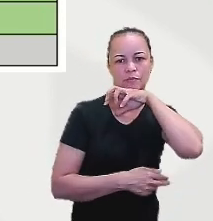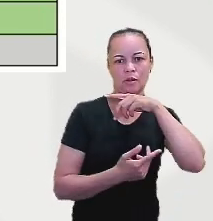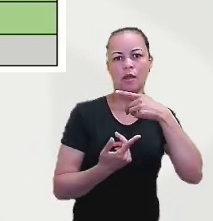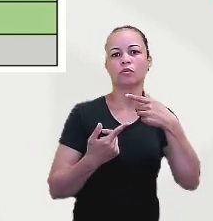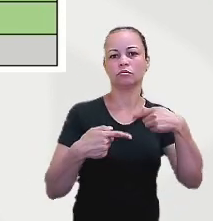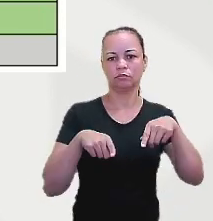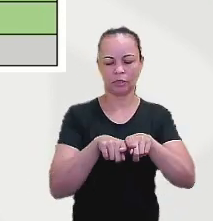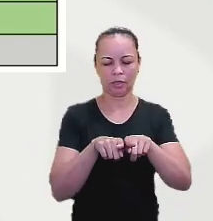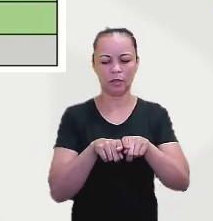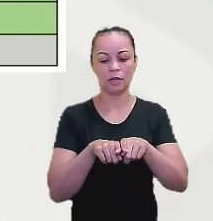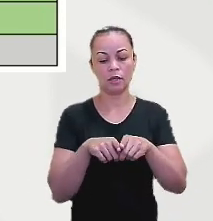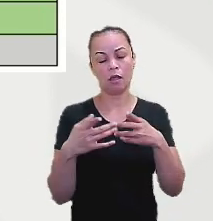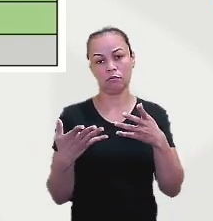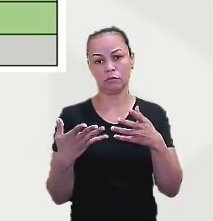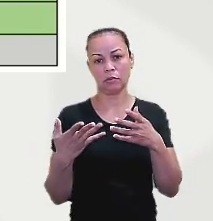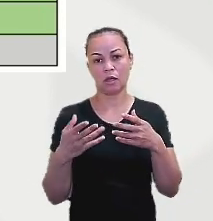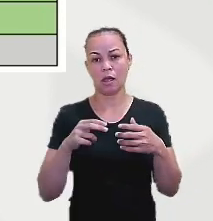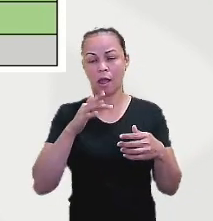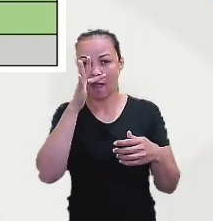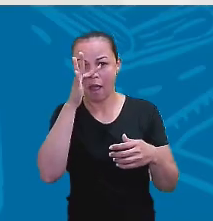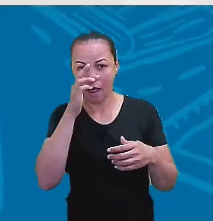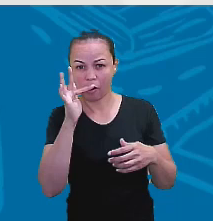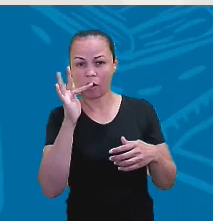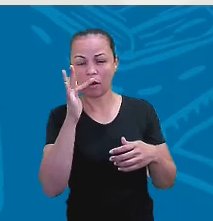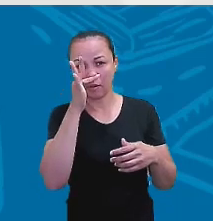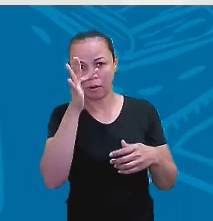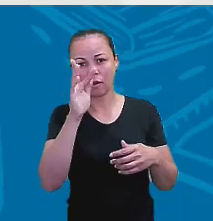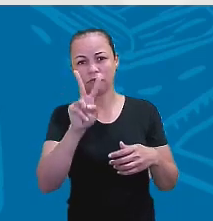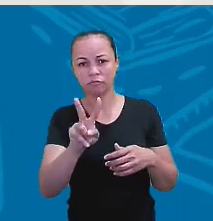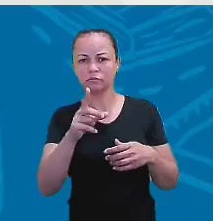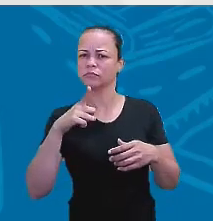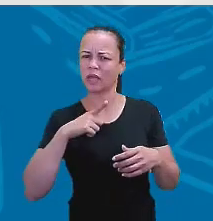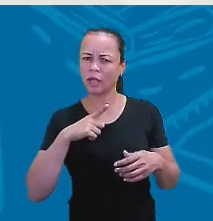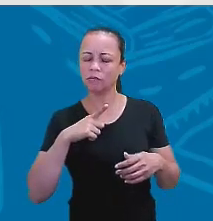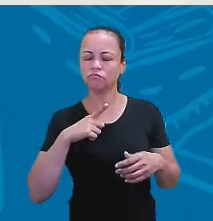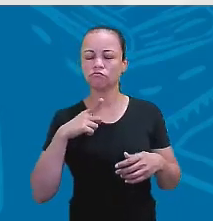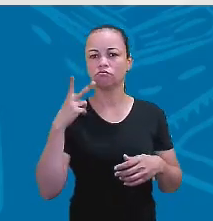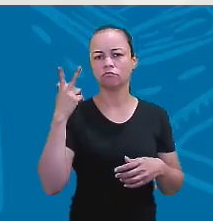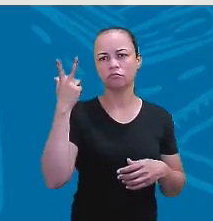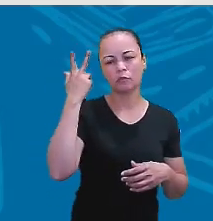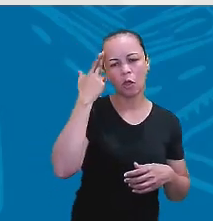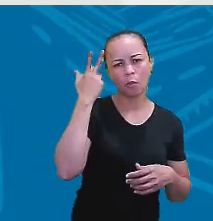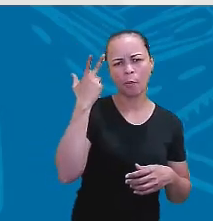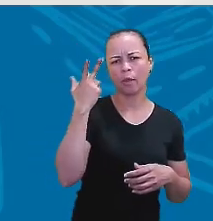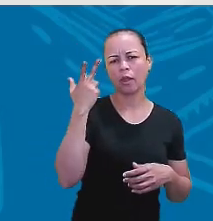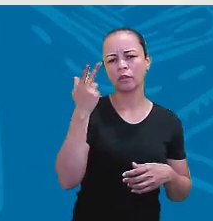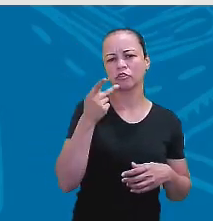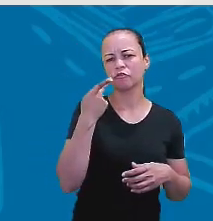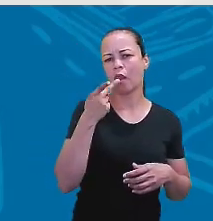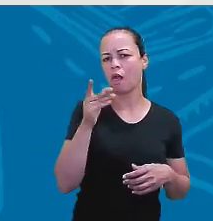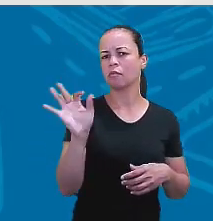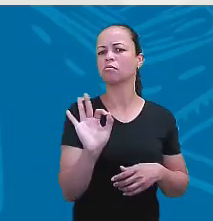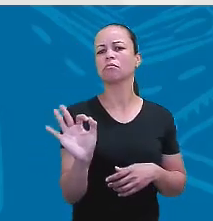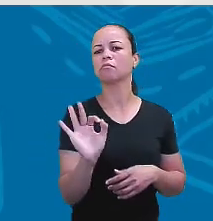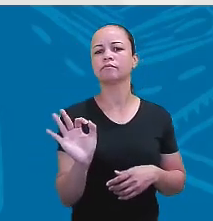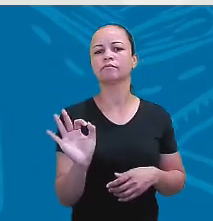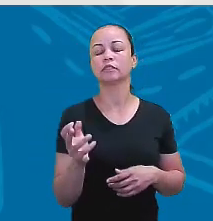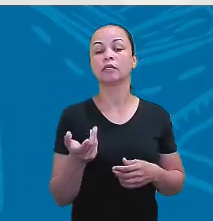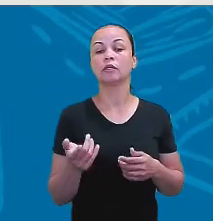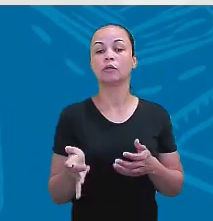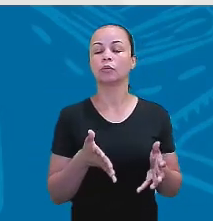tem? Normalmente, volta aqui comigo, produção, a gente diz que não. Quando eu